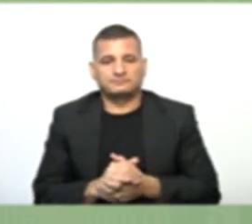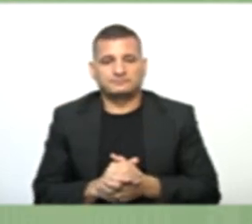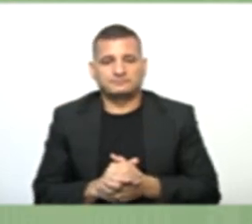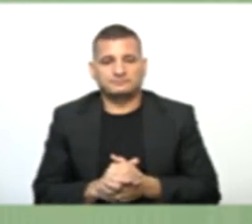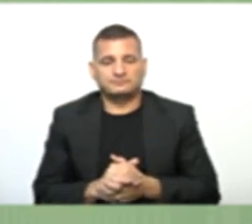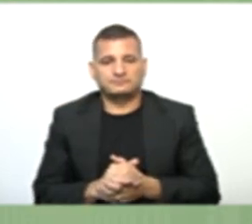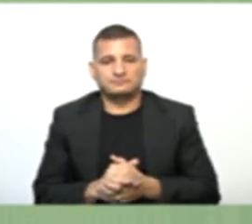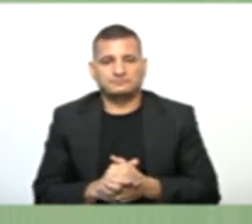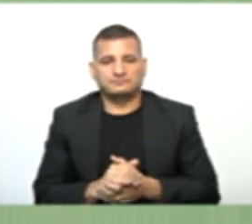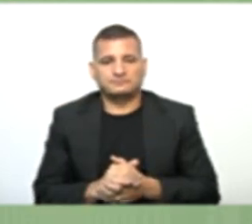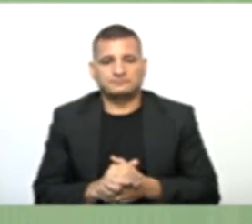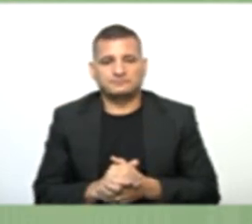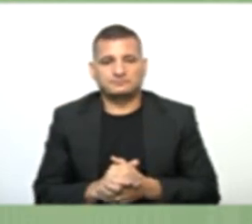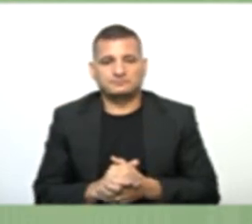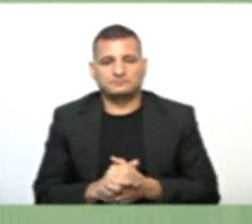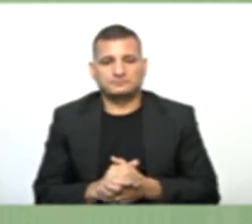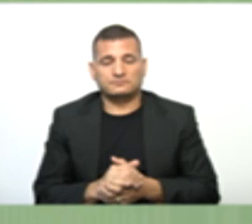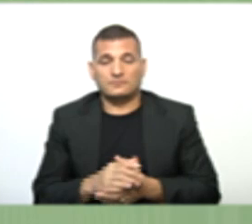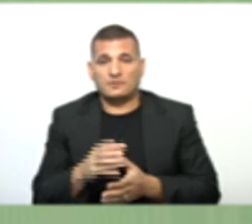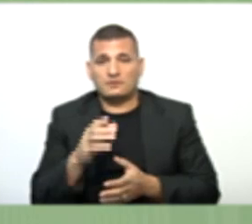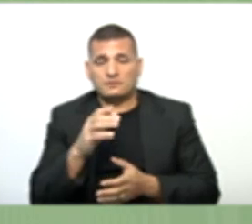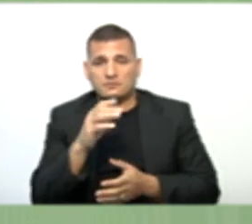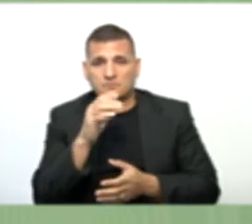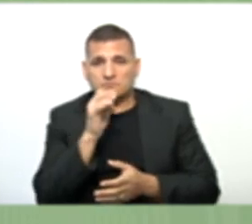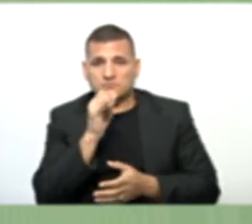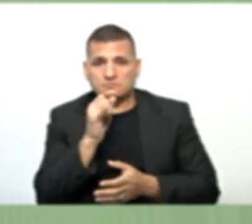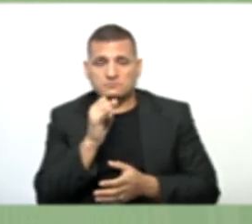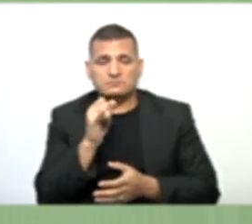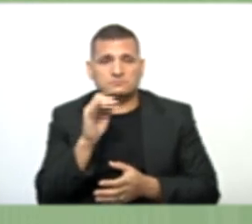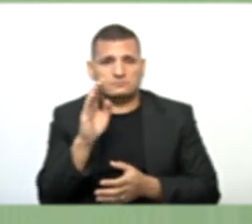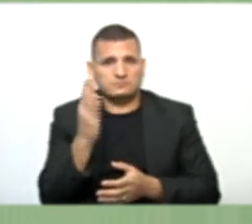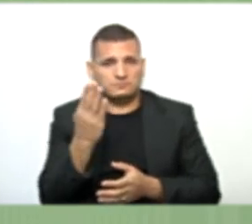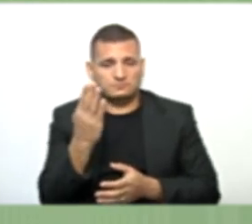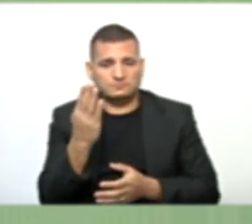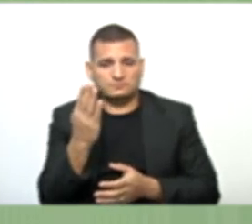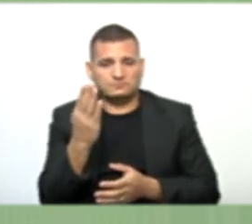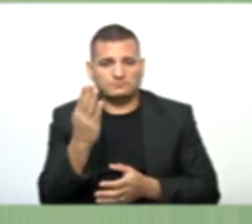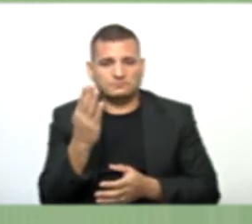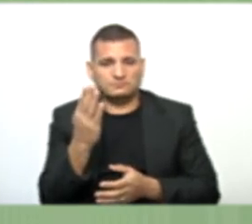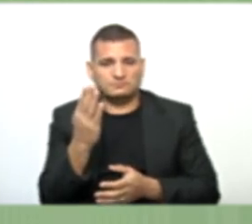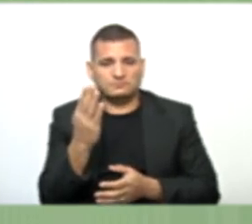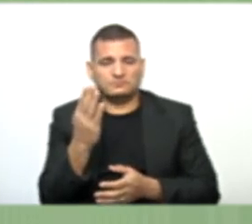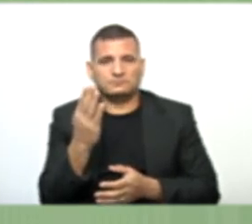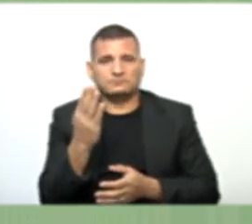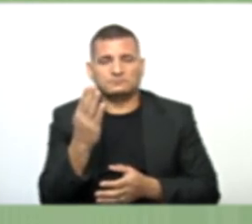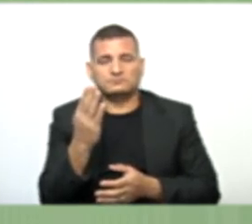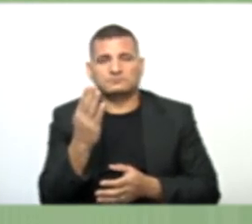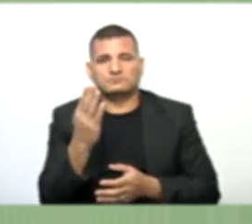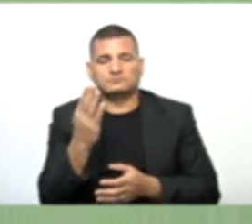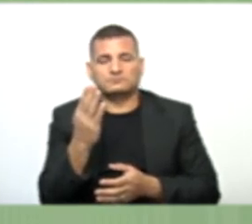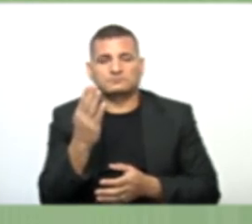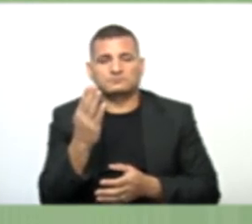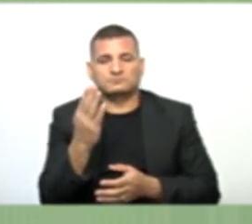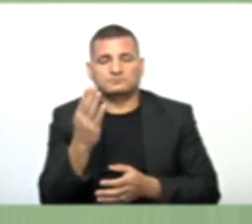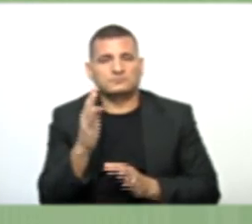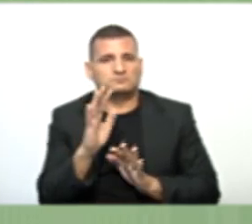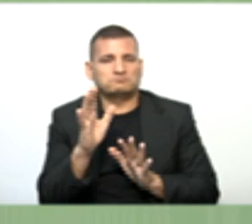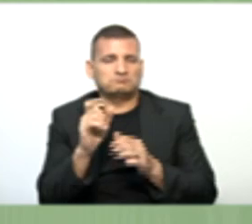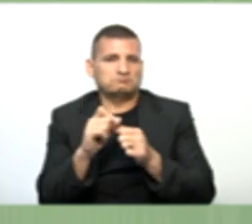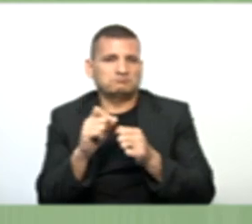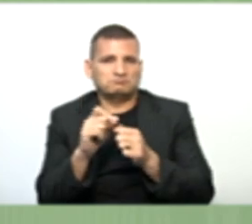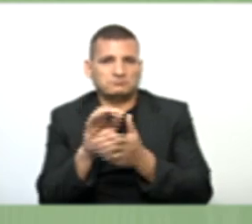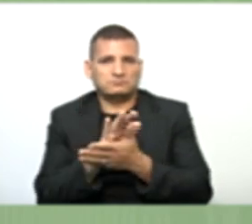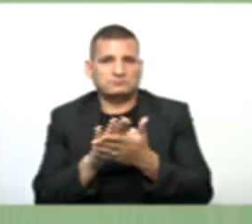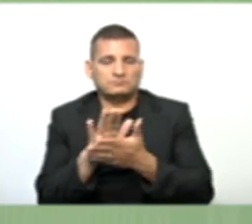quantos forem esses comandos. Se a condição for falsa, então quer dizer, a condição é verdadeira? Não. Então ele não vai fazer nada. Por